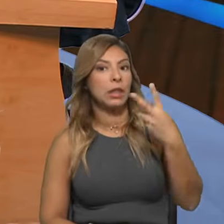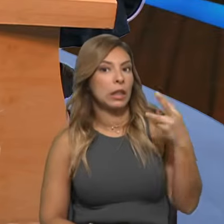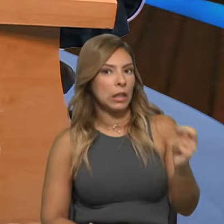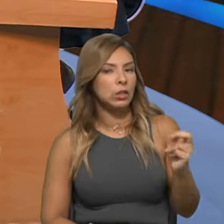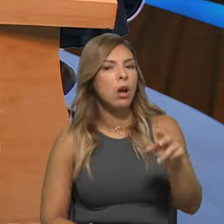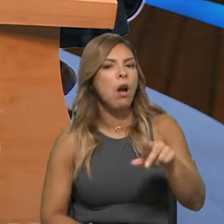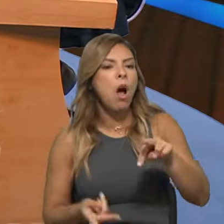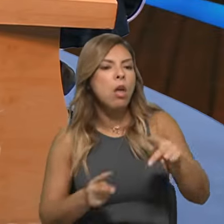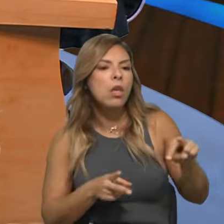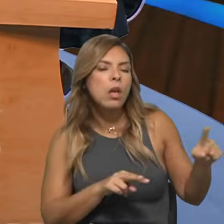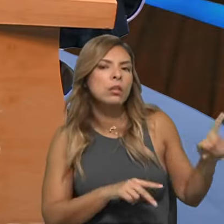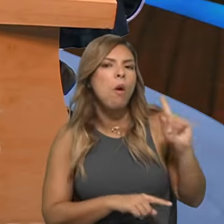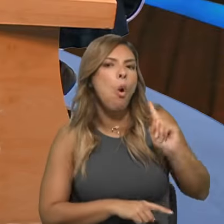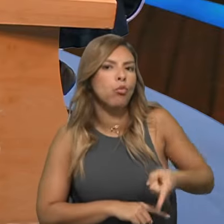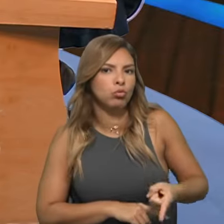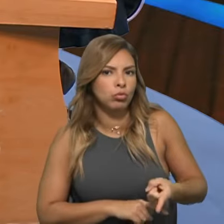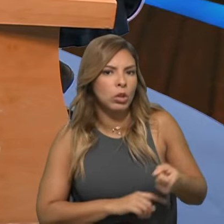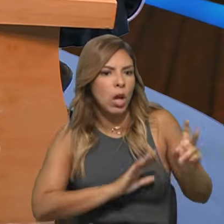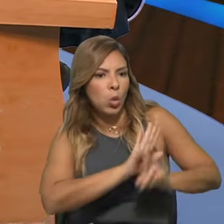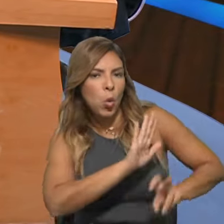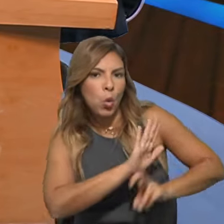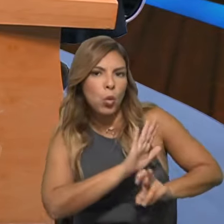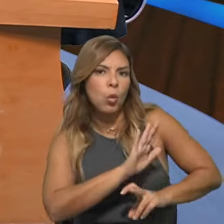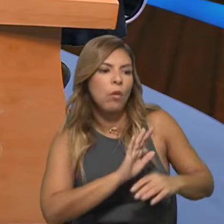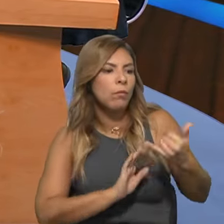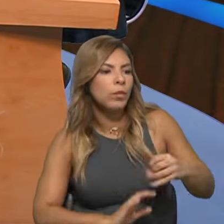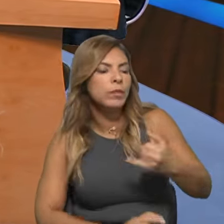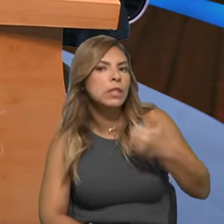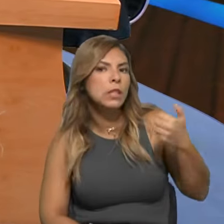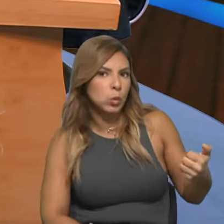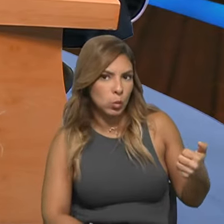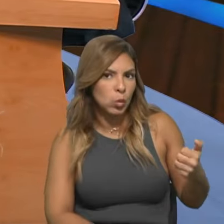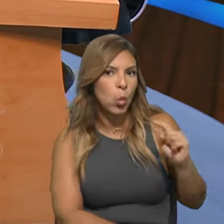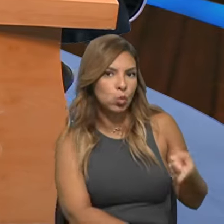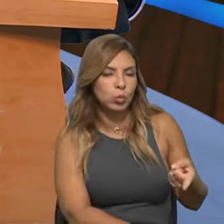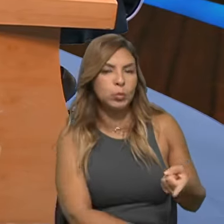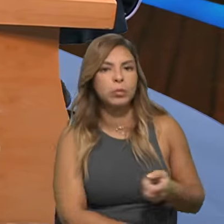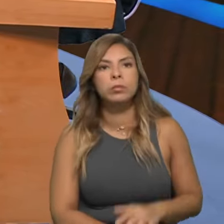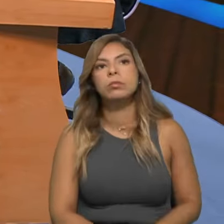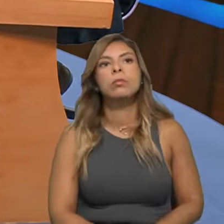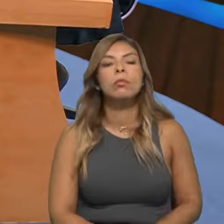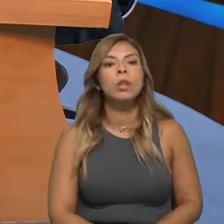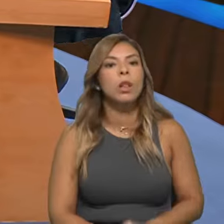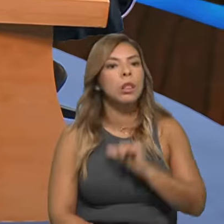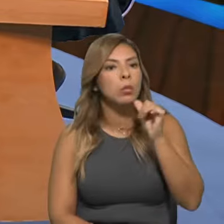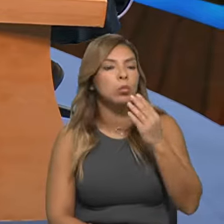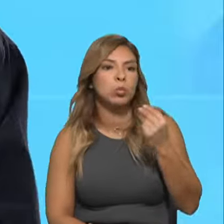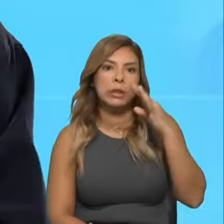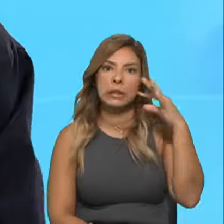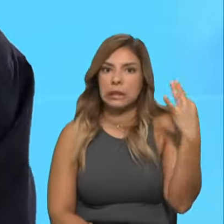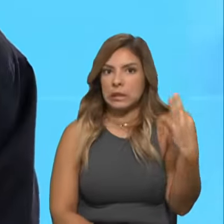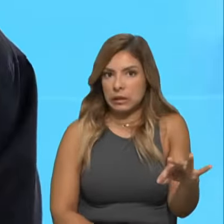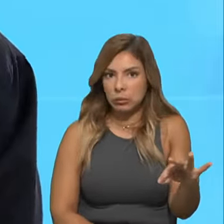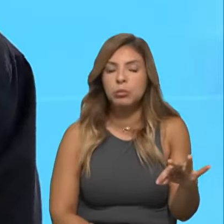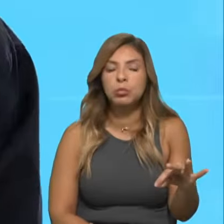se percebem neste relatório agora apresentado em 2025? Bom, podemos dizer assim, de uma forma muito simples, até para